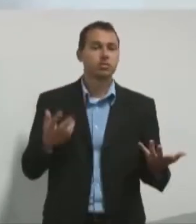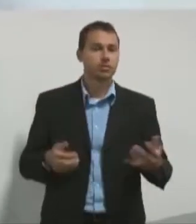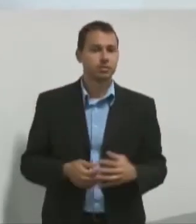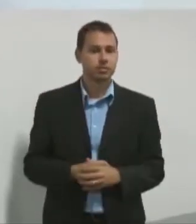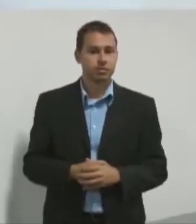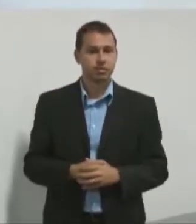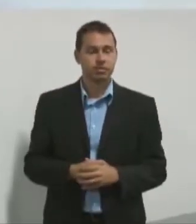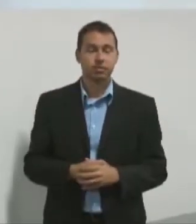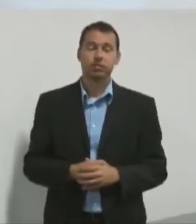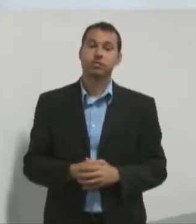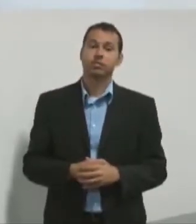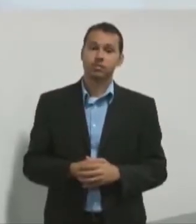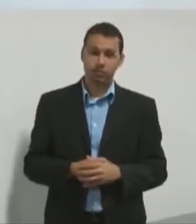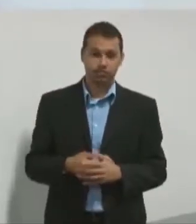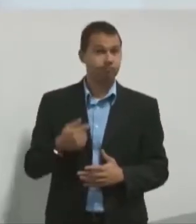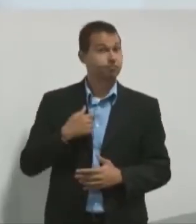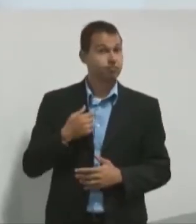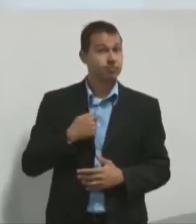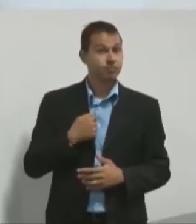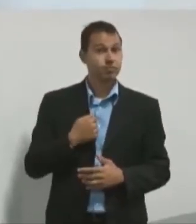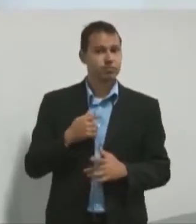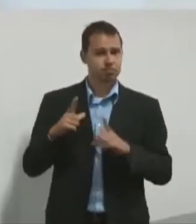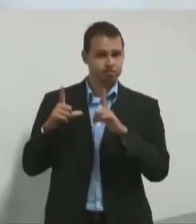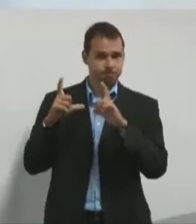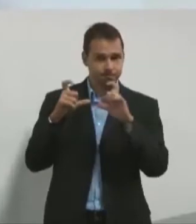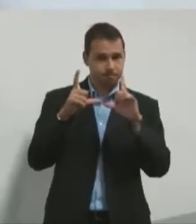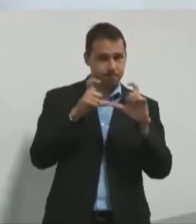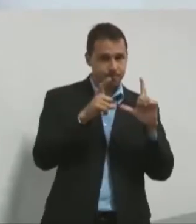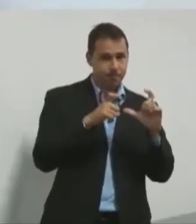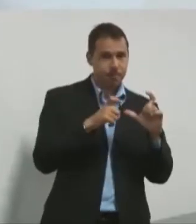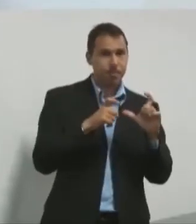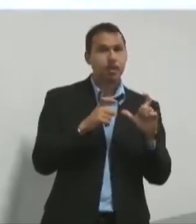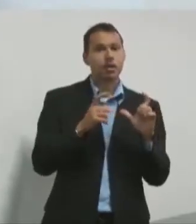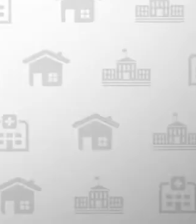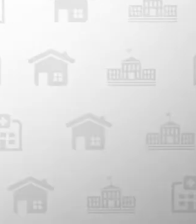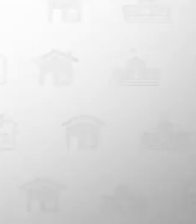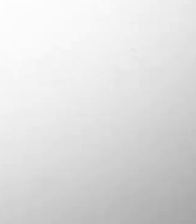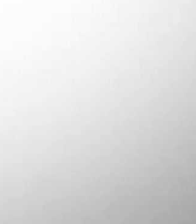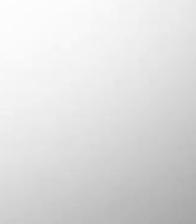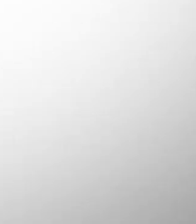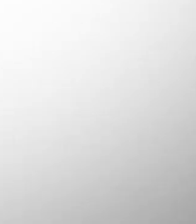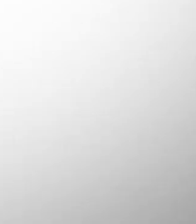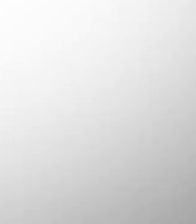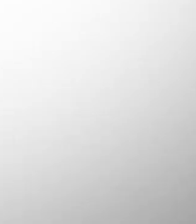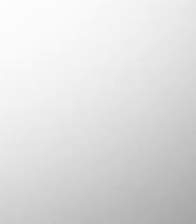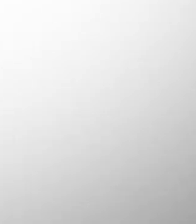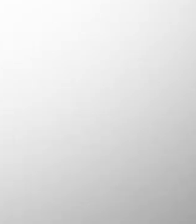Olha, eu estou aqui com as fotografias, vou levar, vou fazer a denúncia para o Ministério Público.